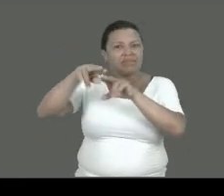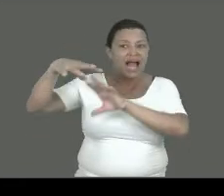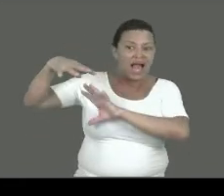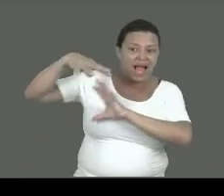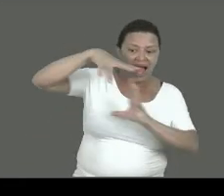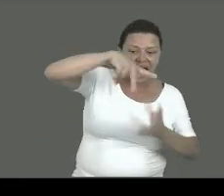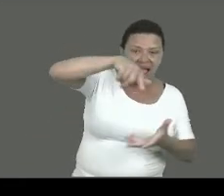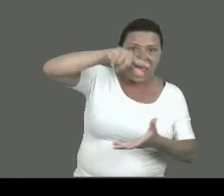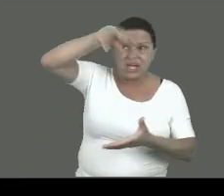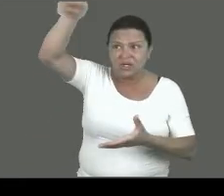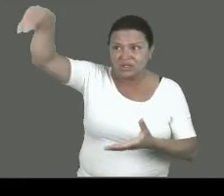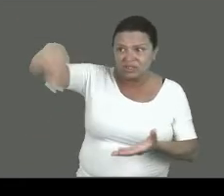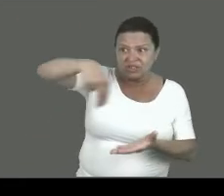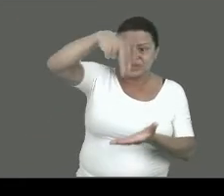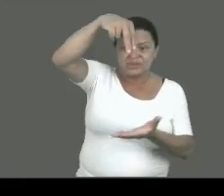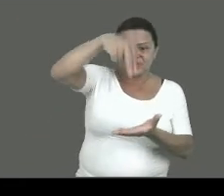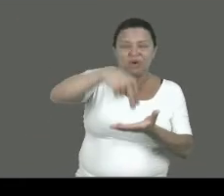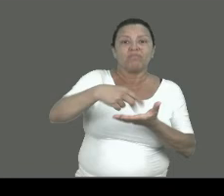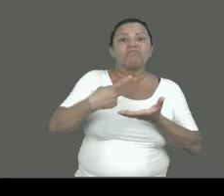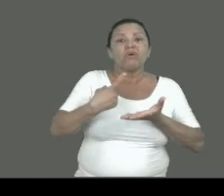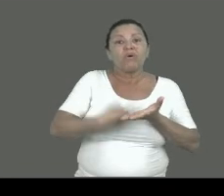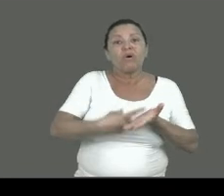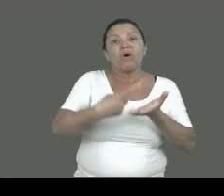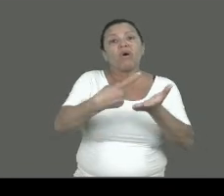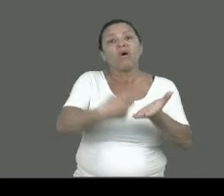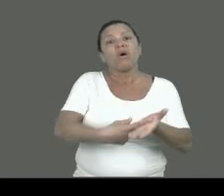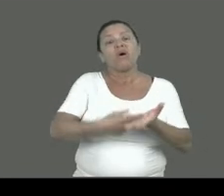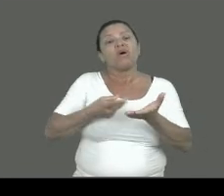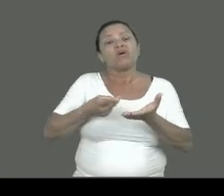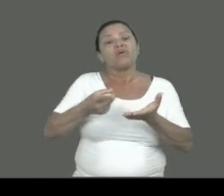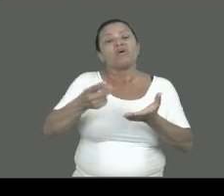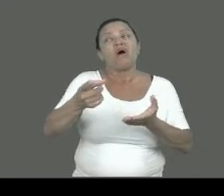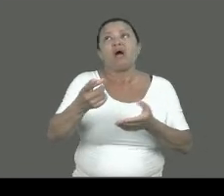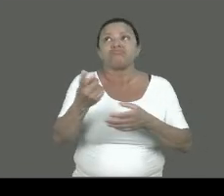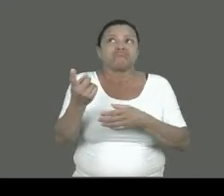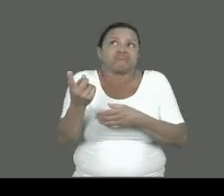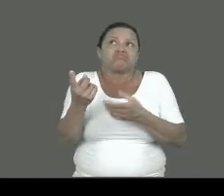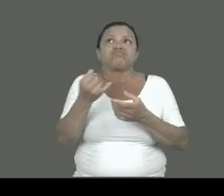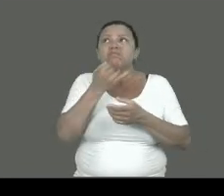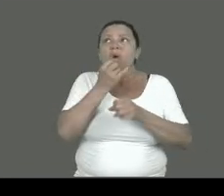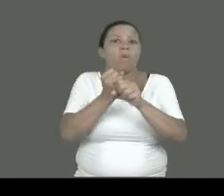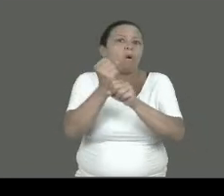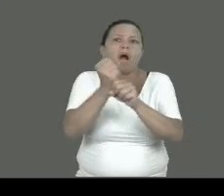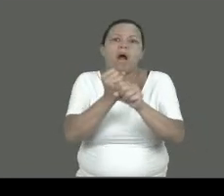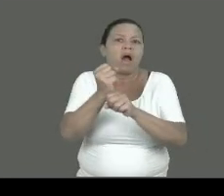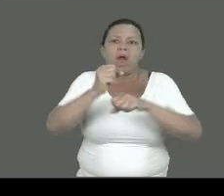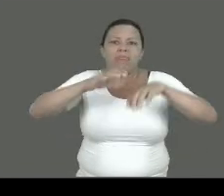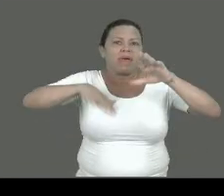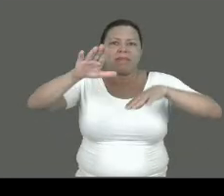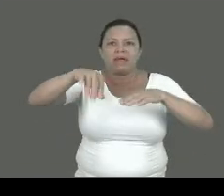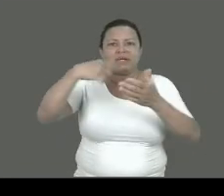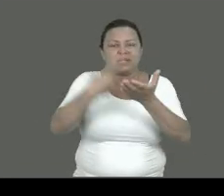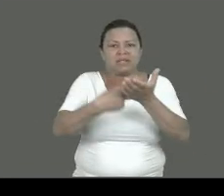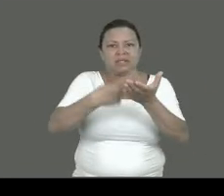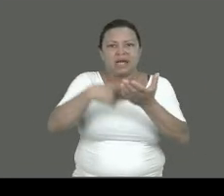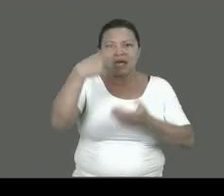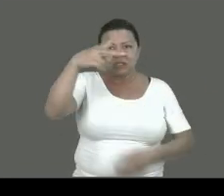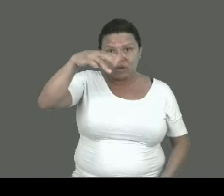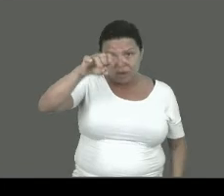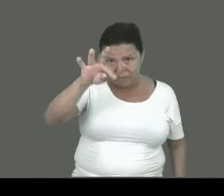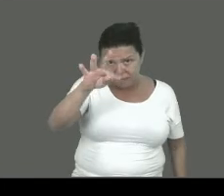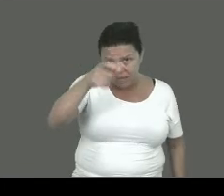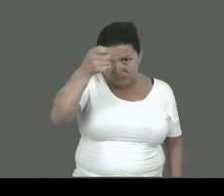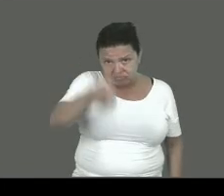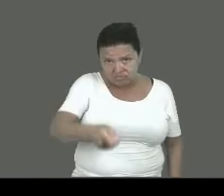planeta Terra para cumprir a sua jornada de X anos, para cumprir determinadas metas,